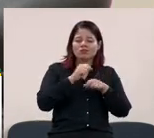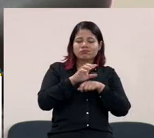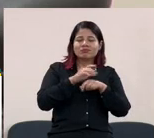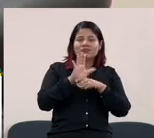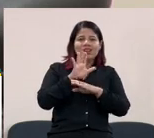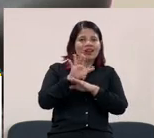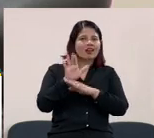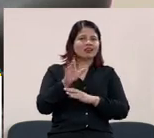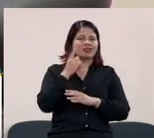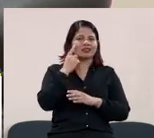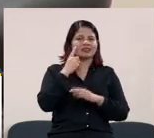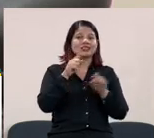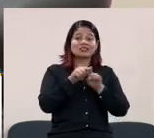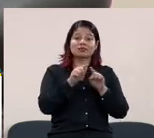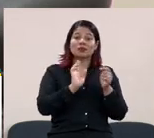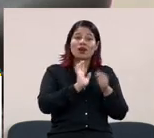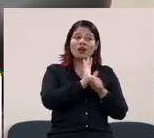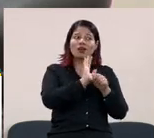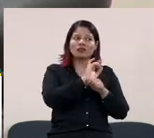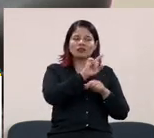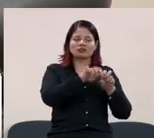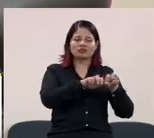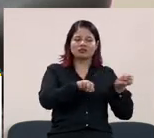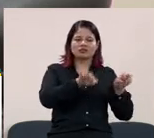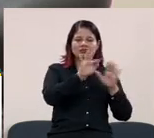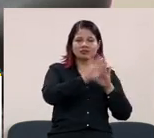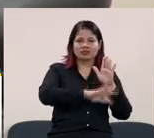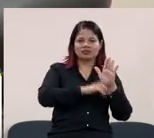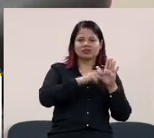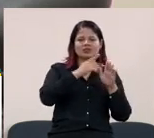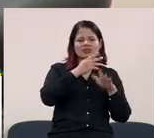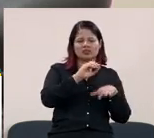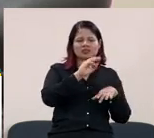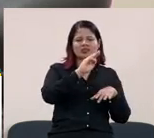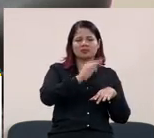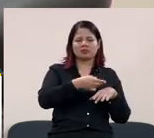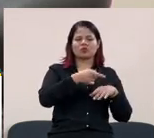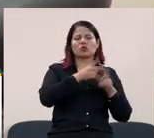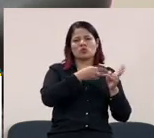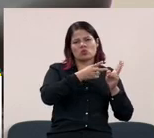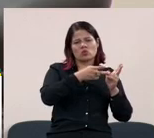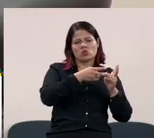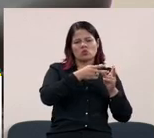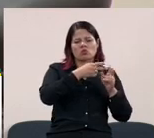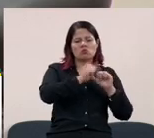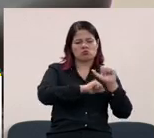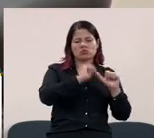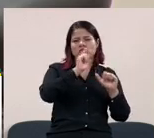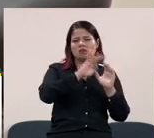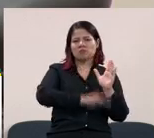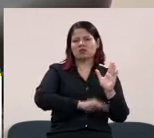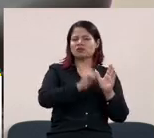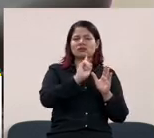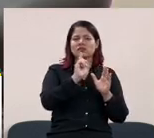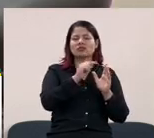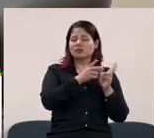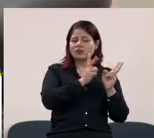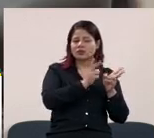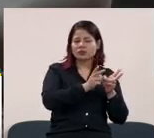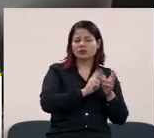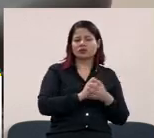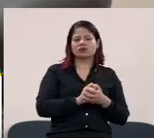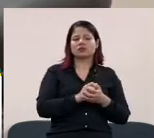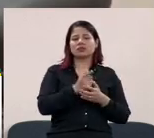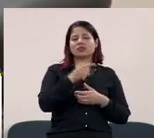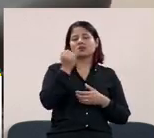bancada mantenha esses 30 milhões. Isso é muito importante para o EAP. Os resultados estão